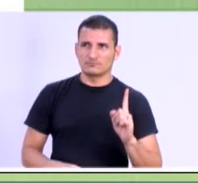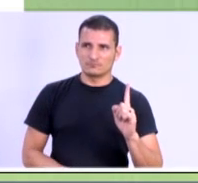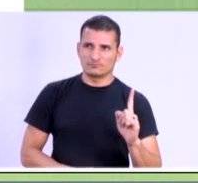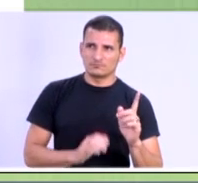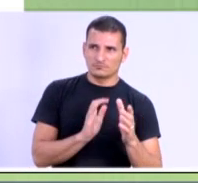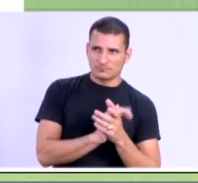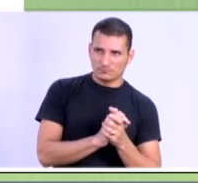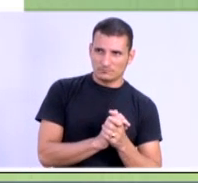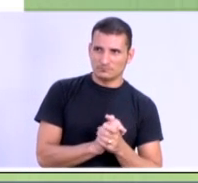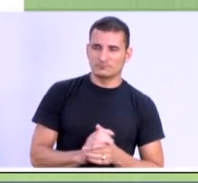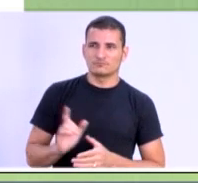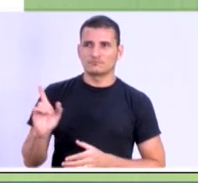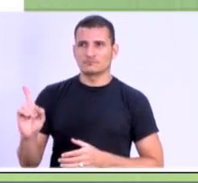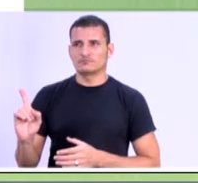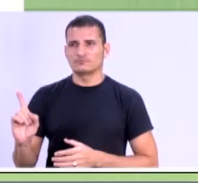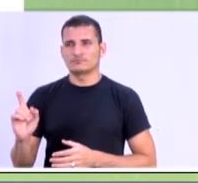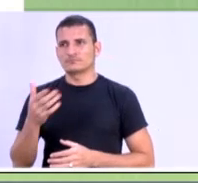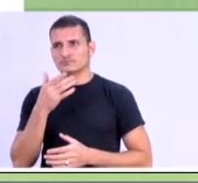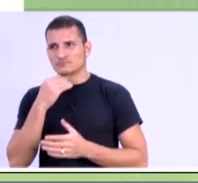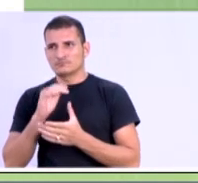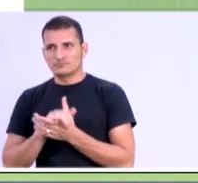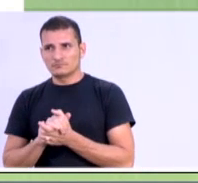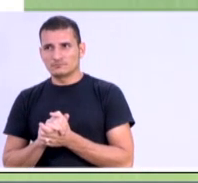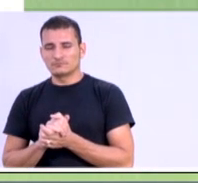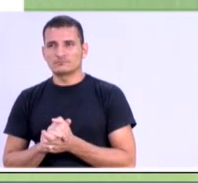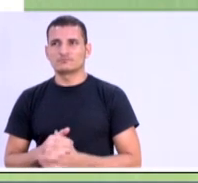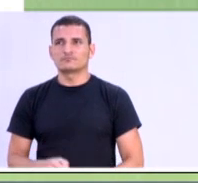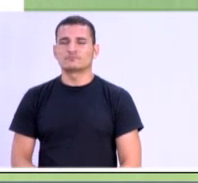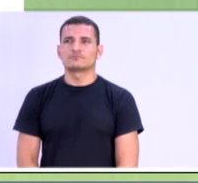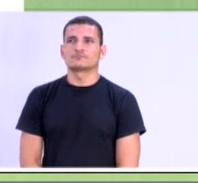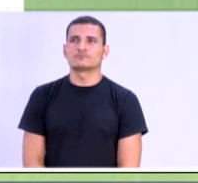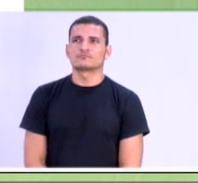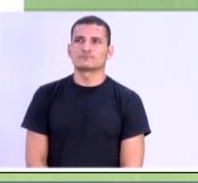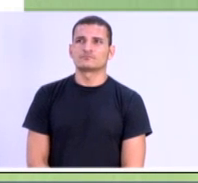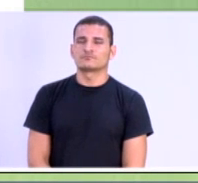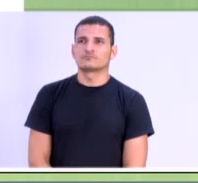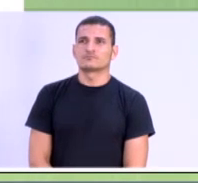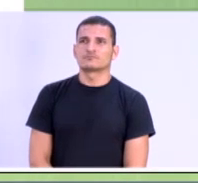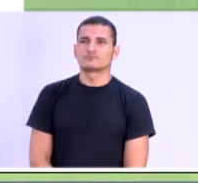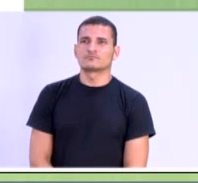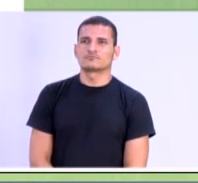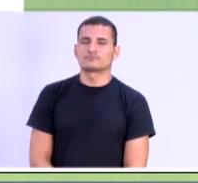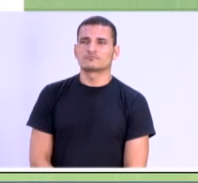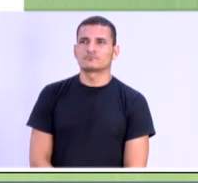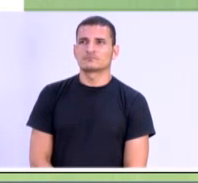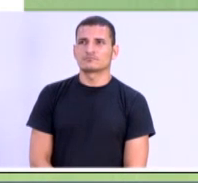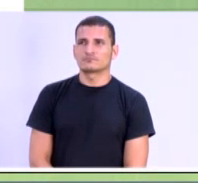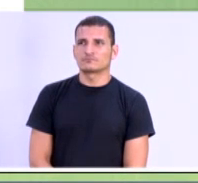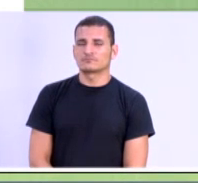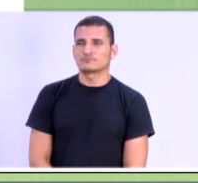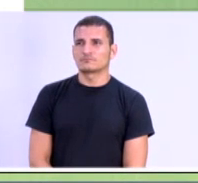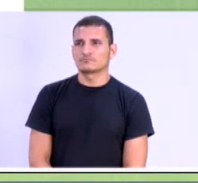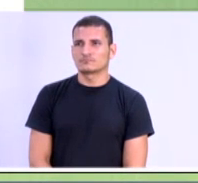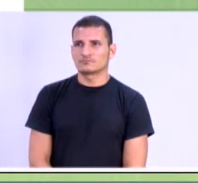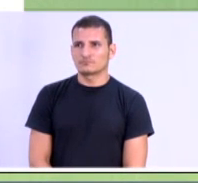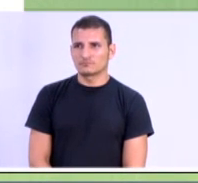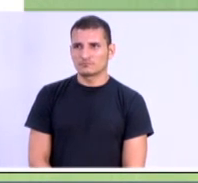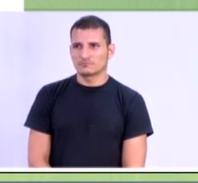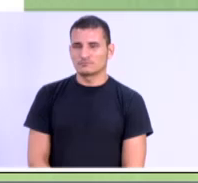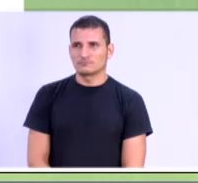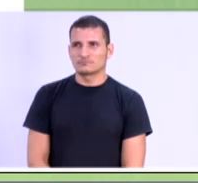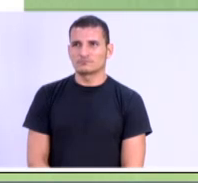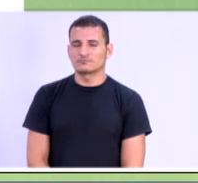um único marido, um marido tem uma única esposa. A questão maior aí é saber como definir os atributos de ligação,